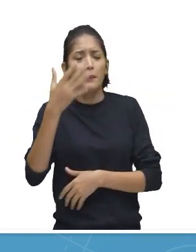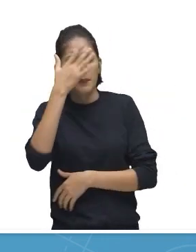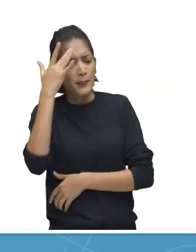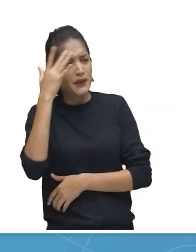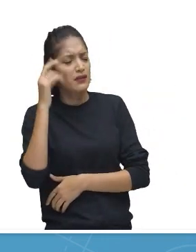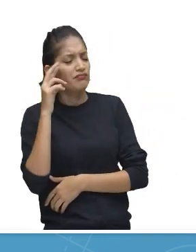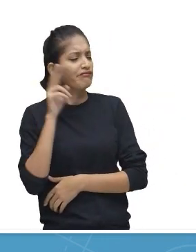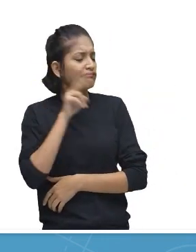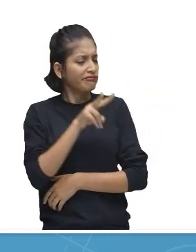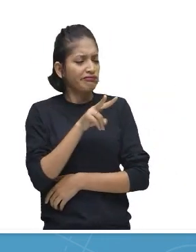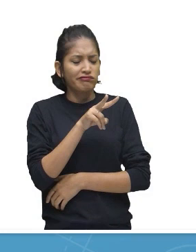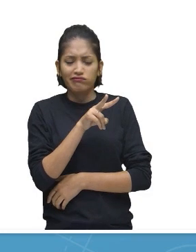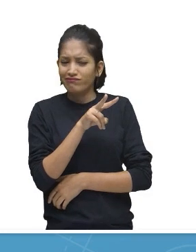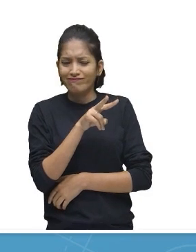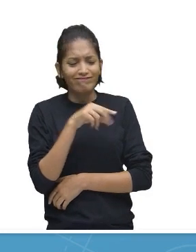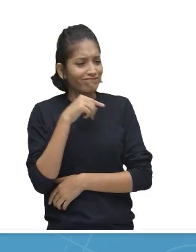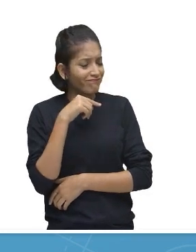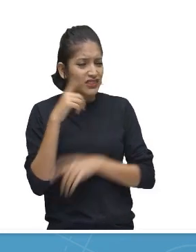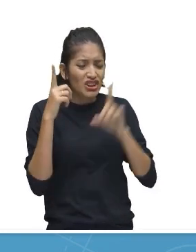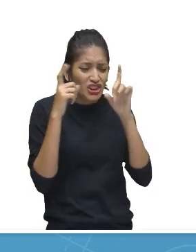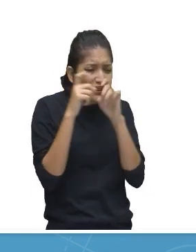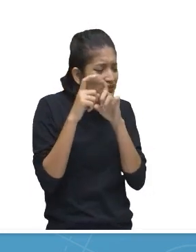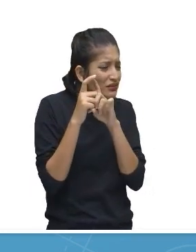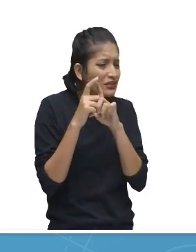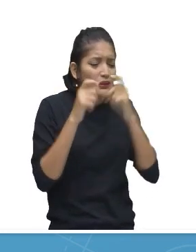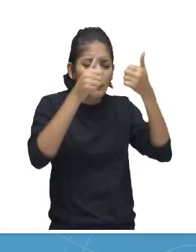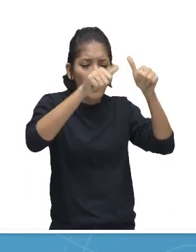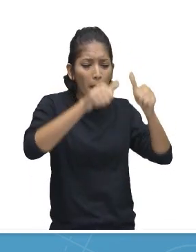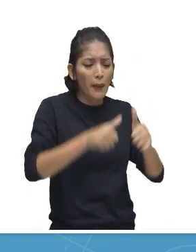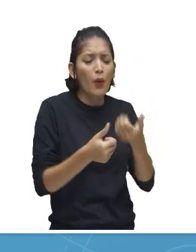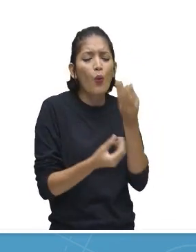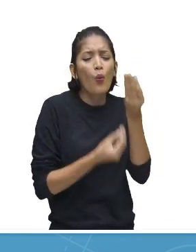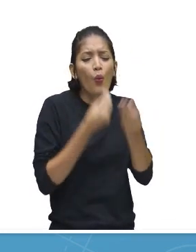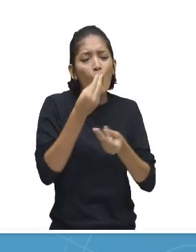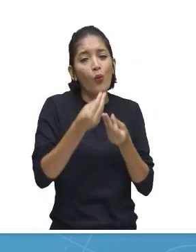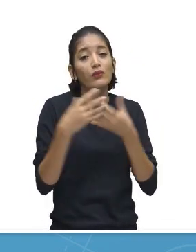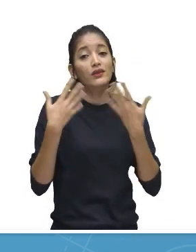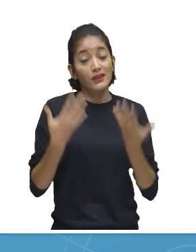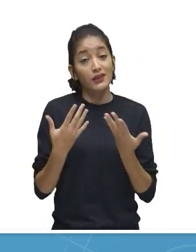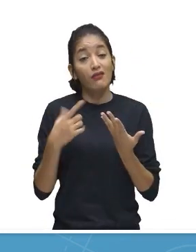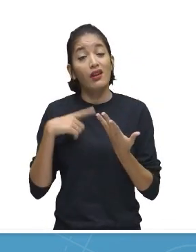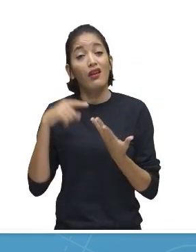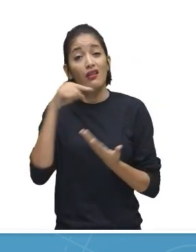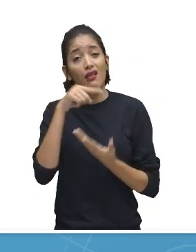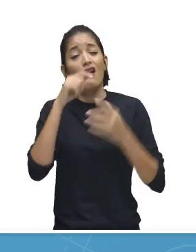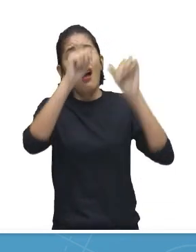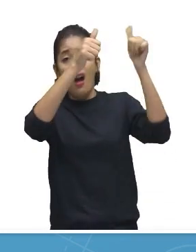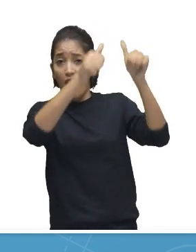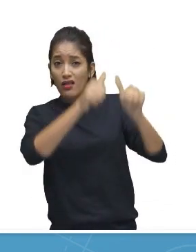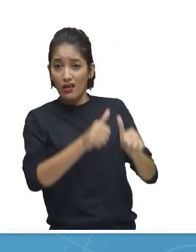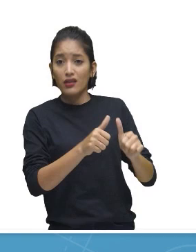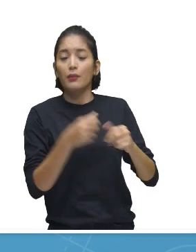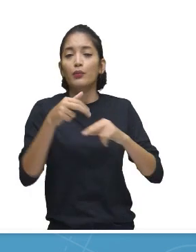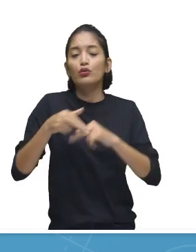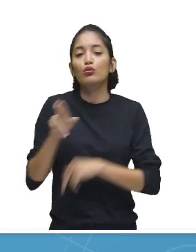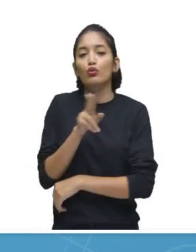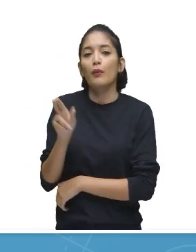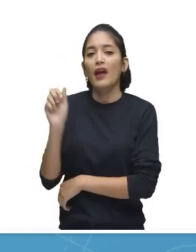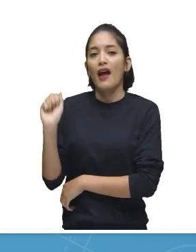fica difícil ele analisar que obra é essa. Então ele faz uma análise ali, por isso que é chamado